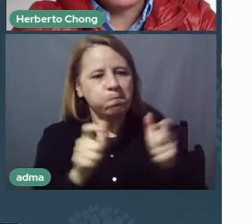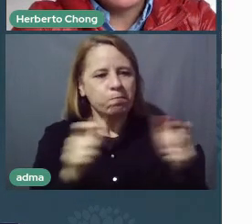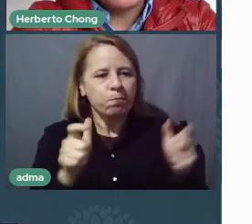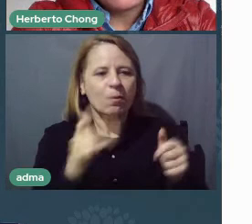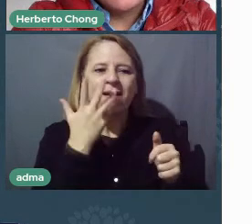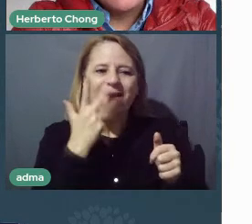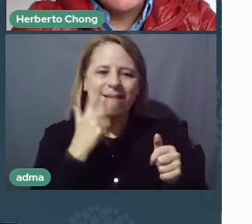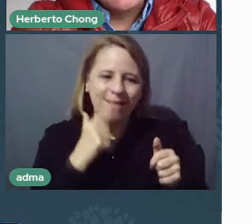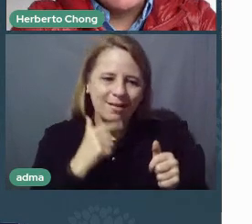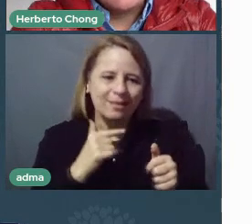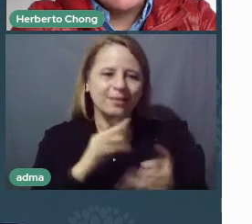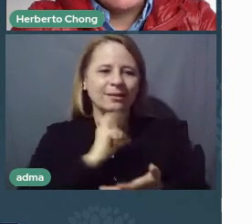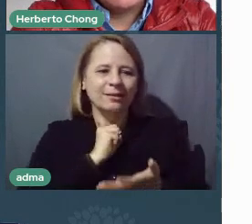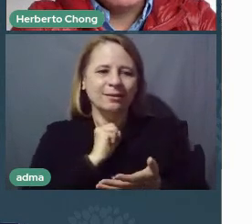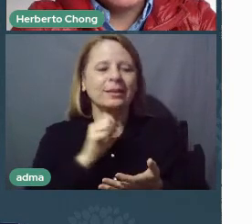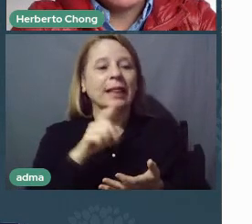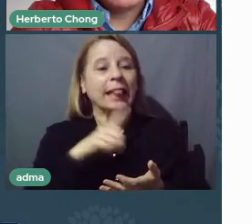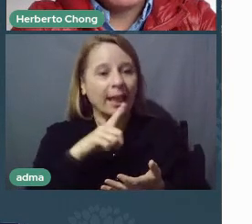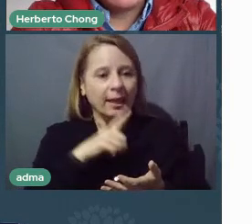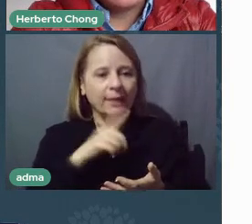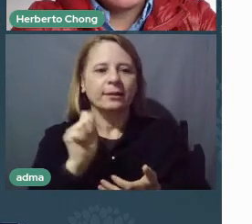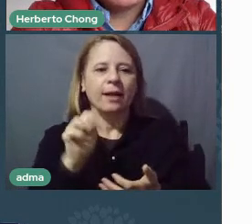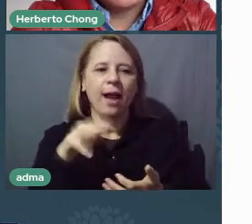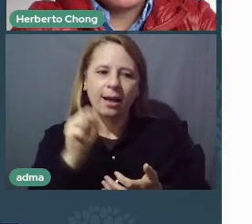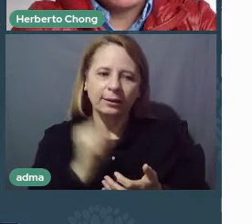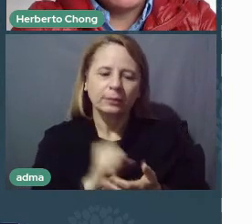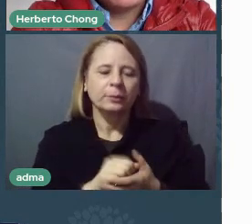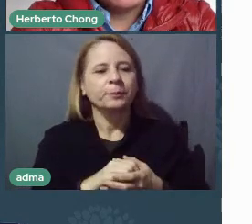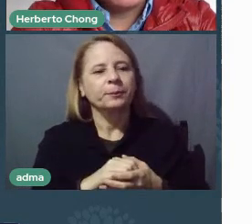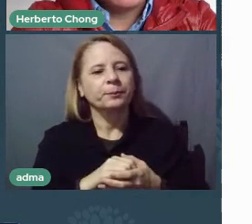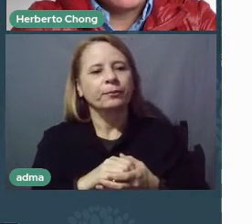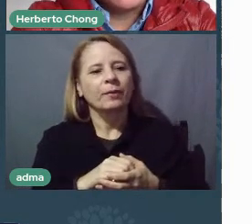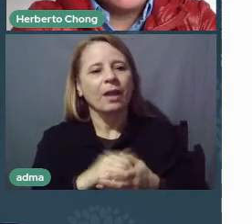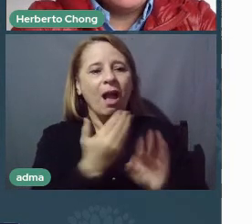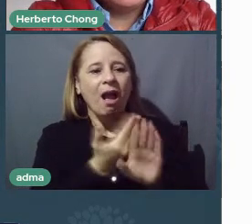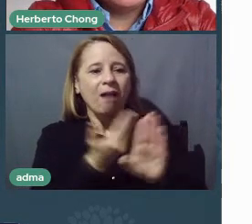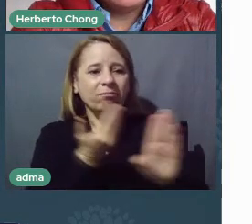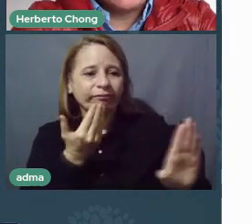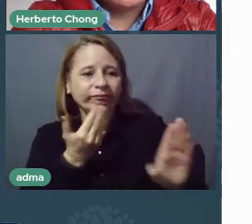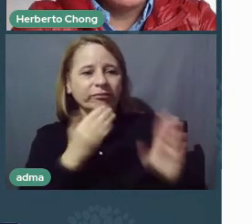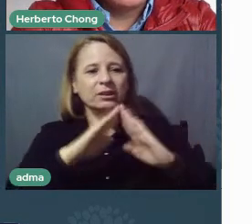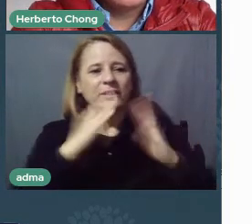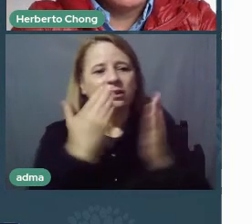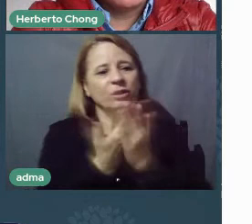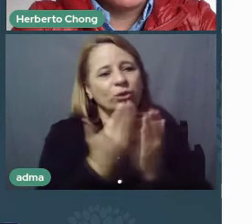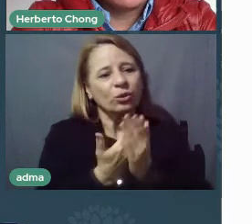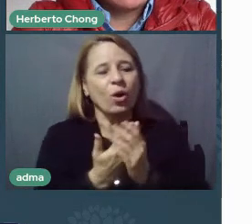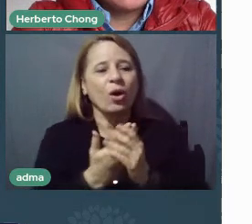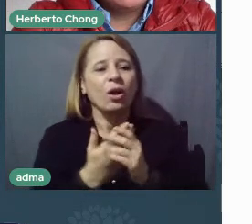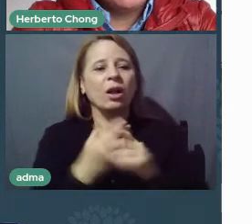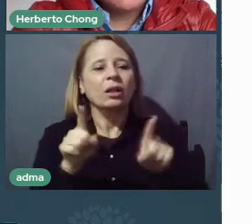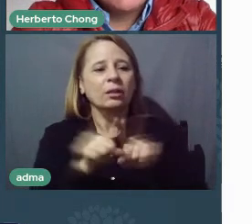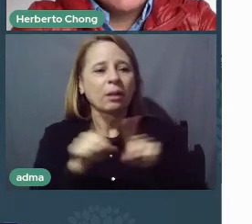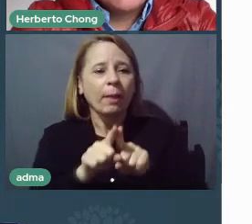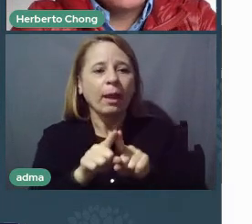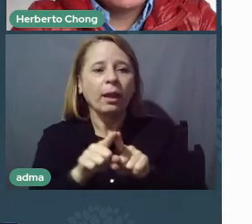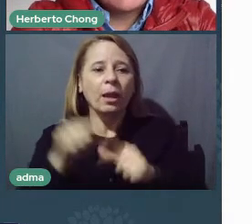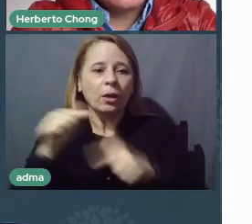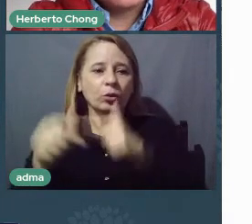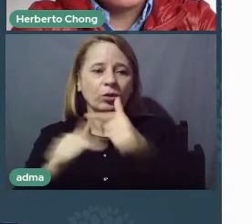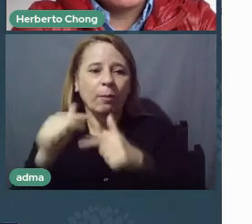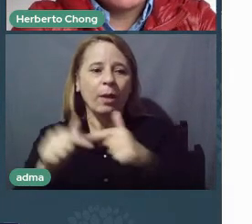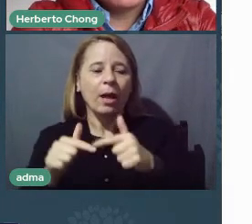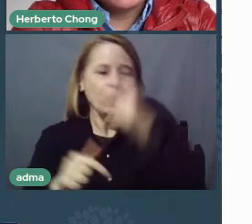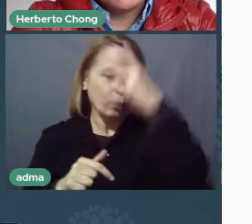crianças. É uma das principais causas de afastamento da escola e do adulto do trabalho, e